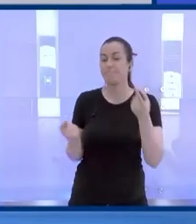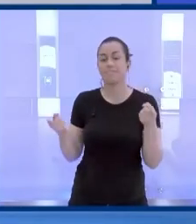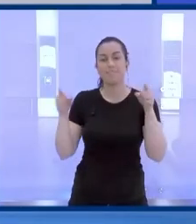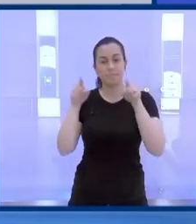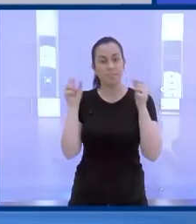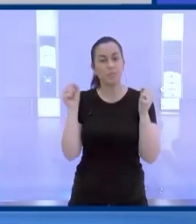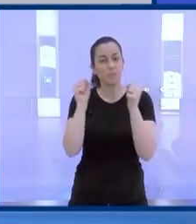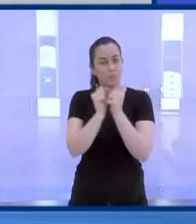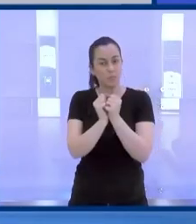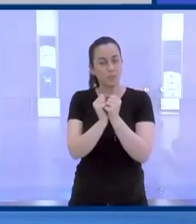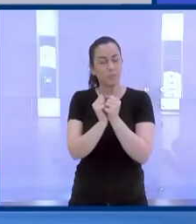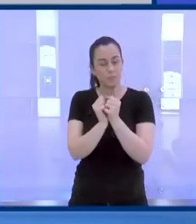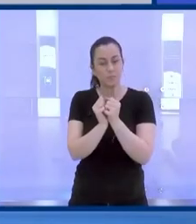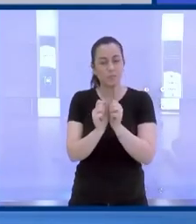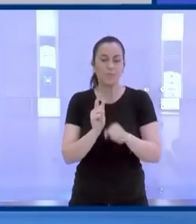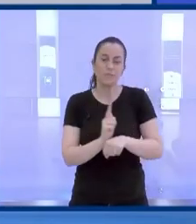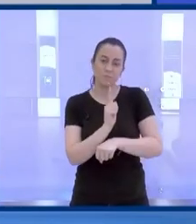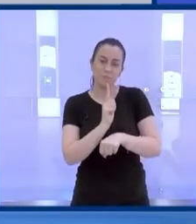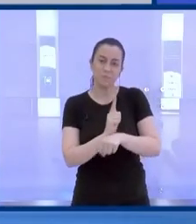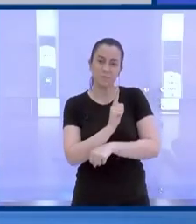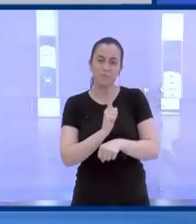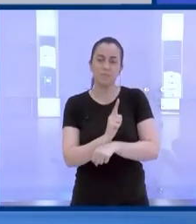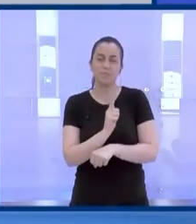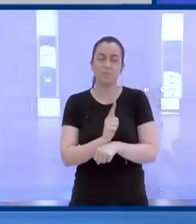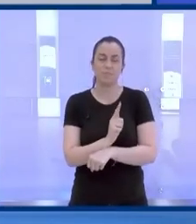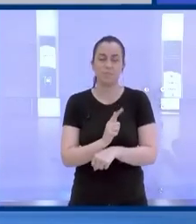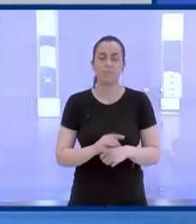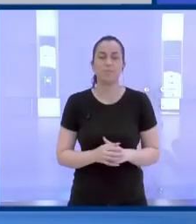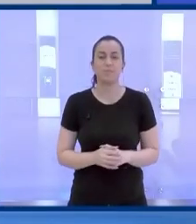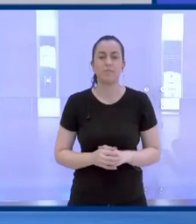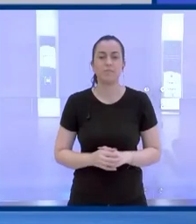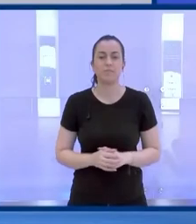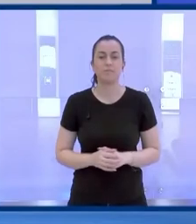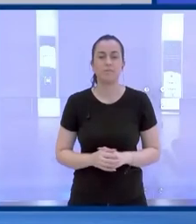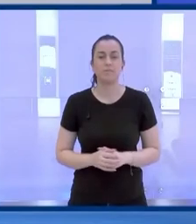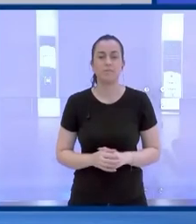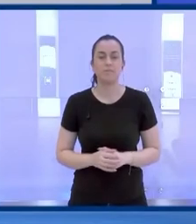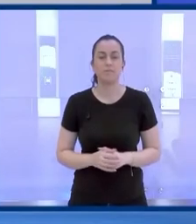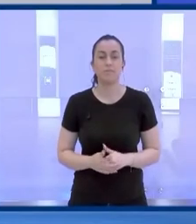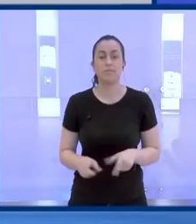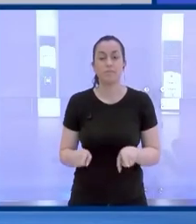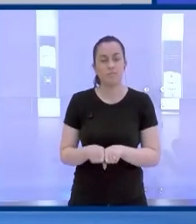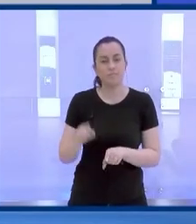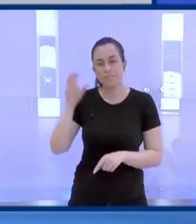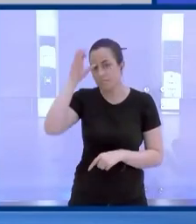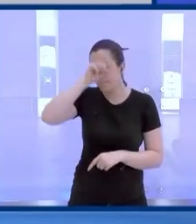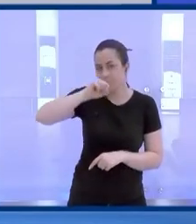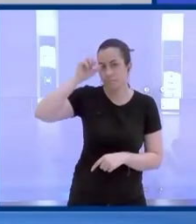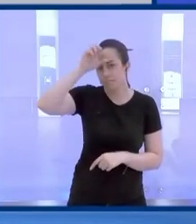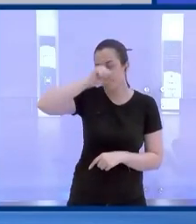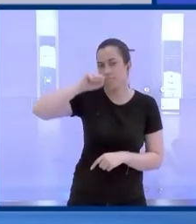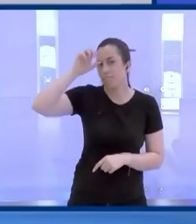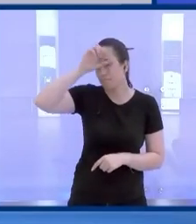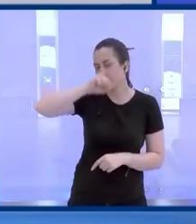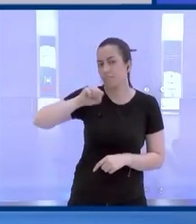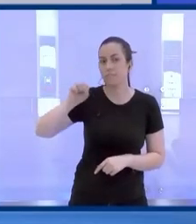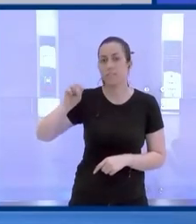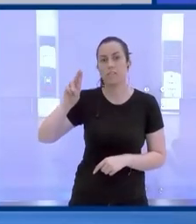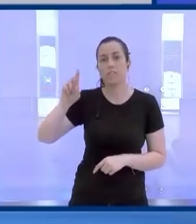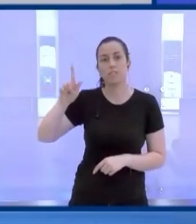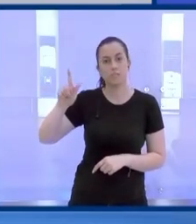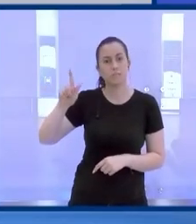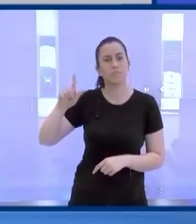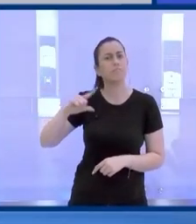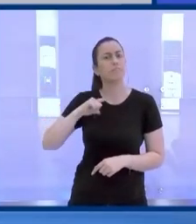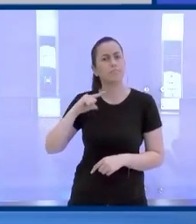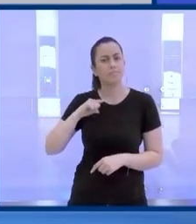na gestão da Comgás, com o aprendizado e a experiência que a Sulgás tem através